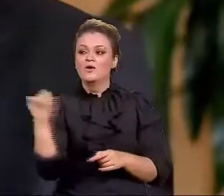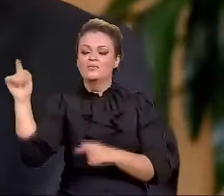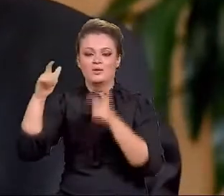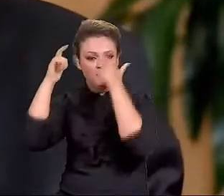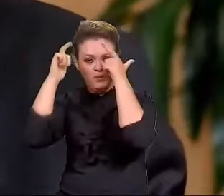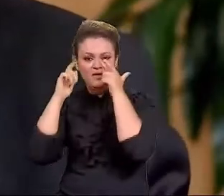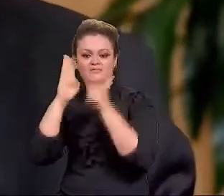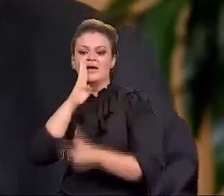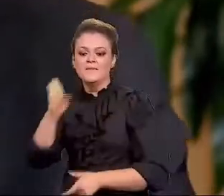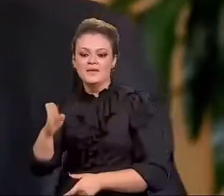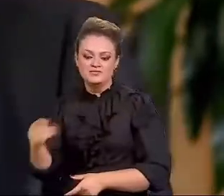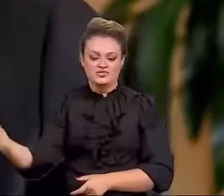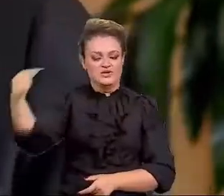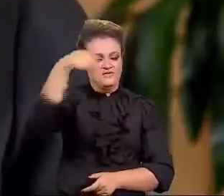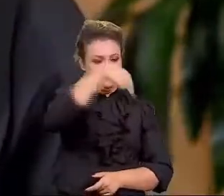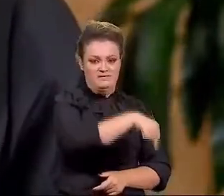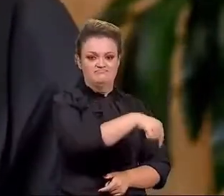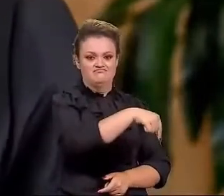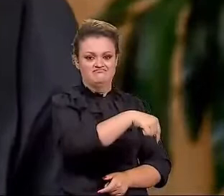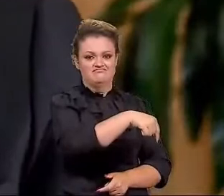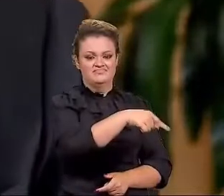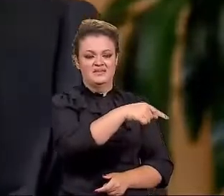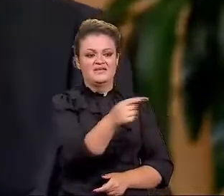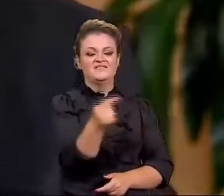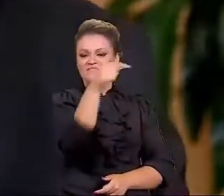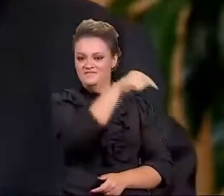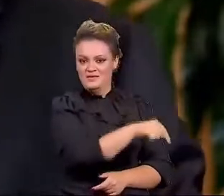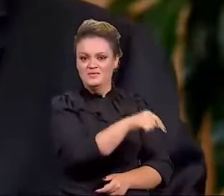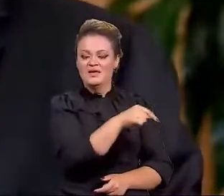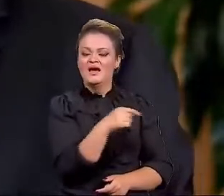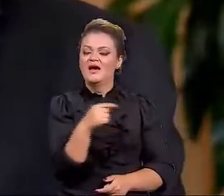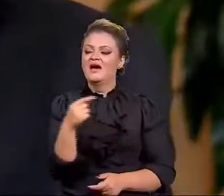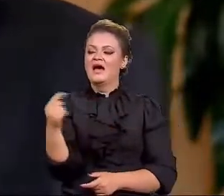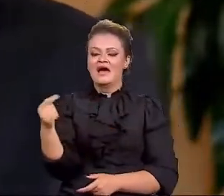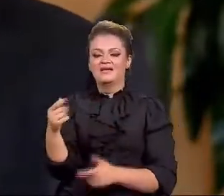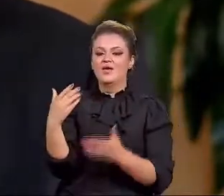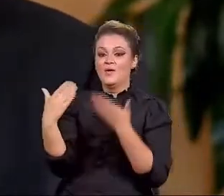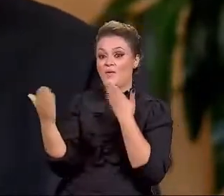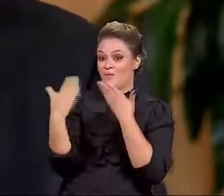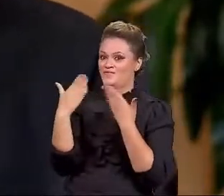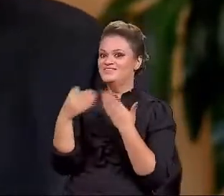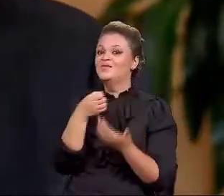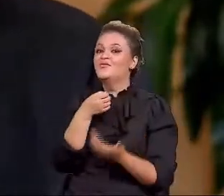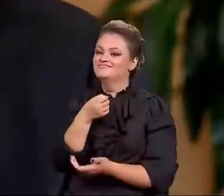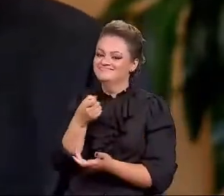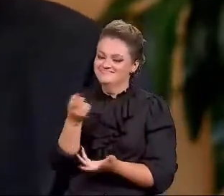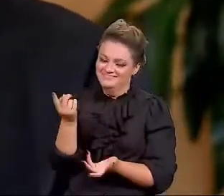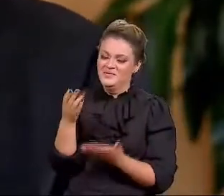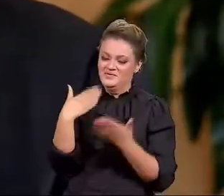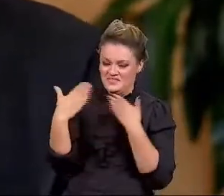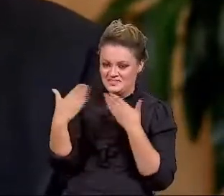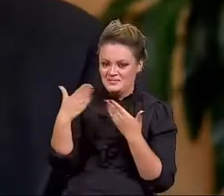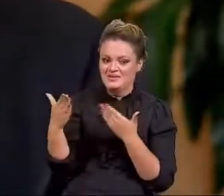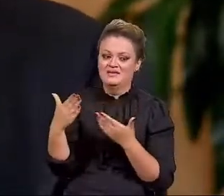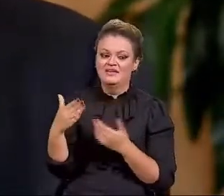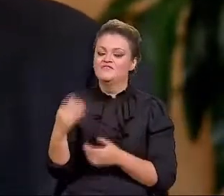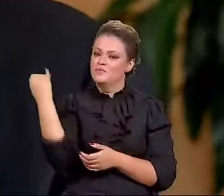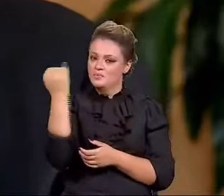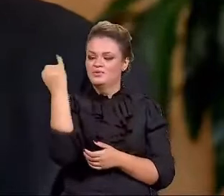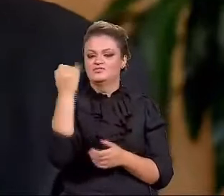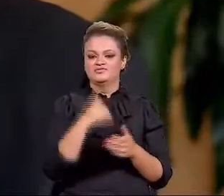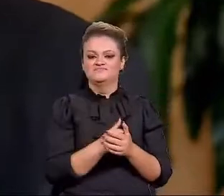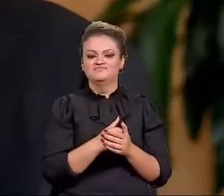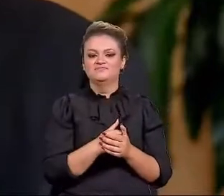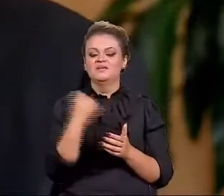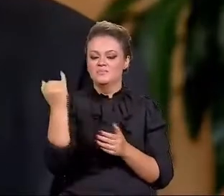Então, eu tive com o rei, não aquele, o avô desse aqui, e foi muito importante a vontade que ele está de conhecer o Brasil, de